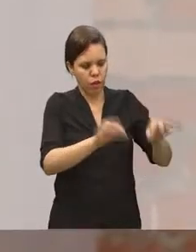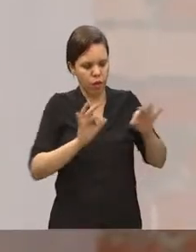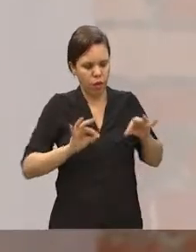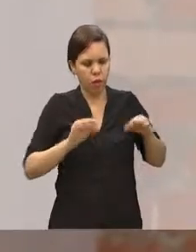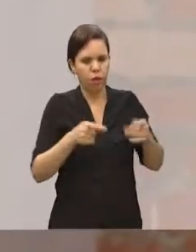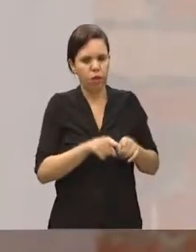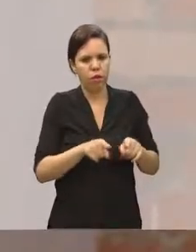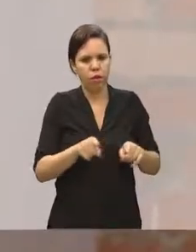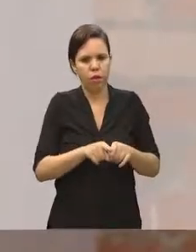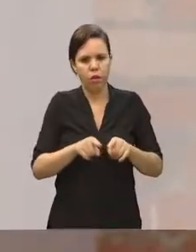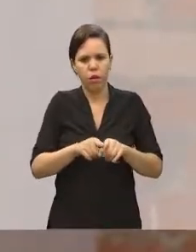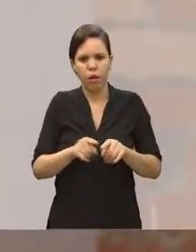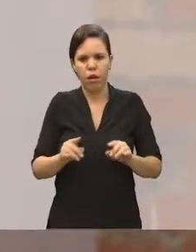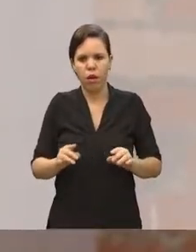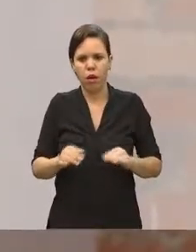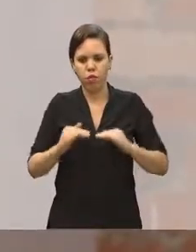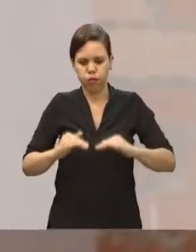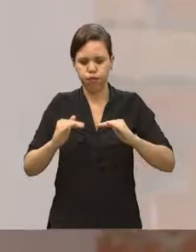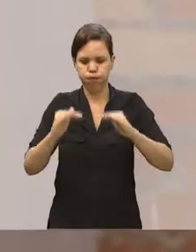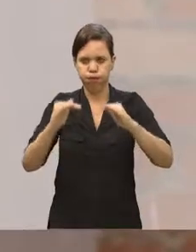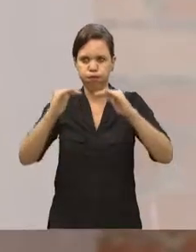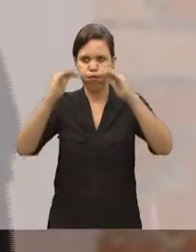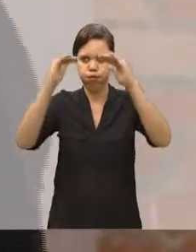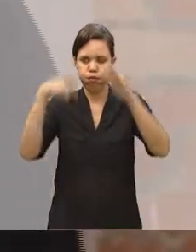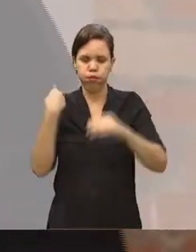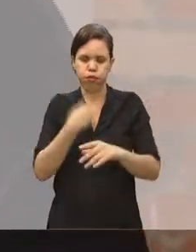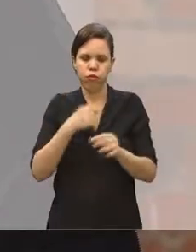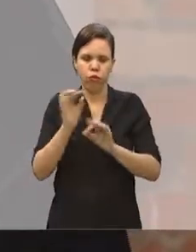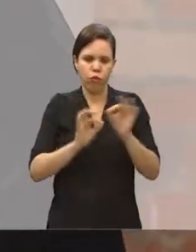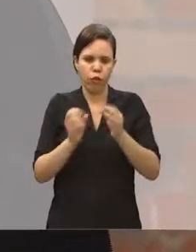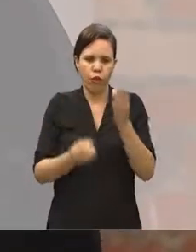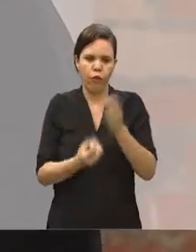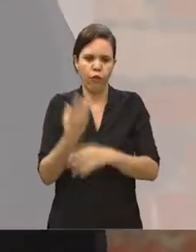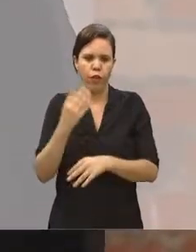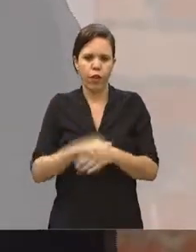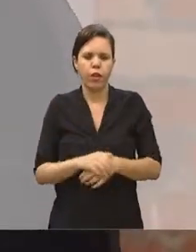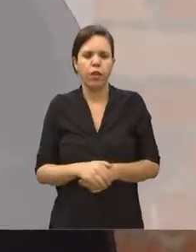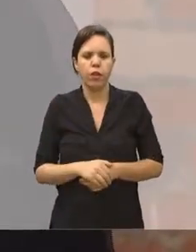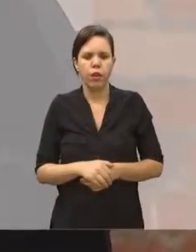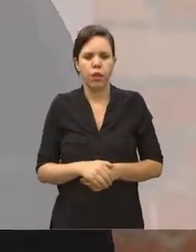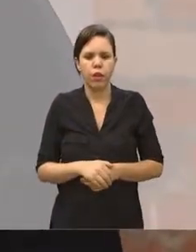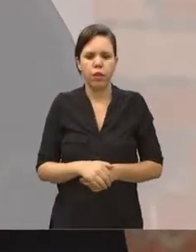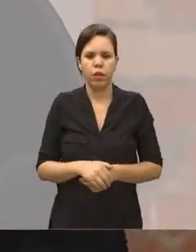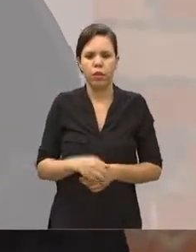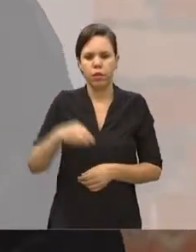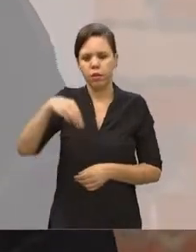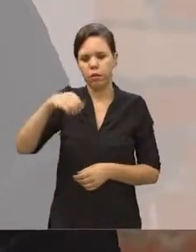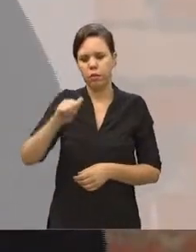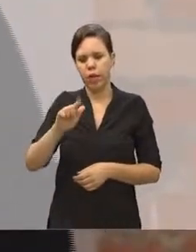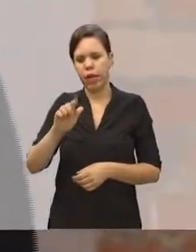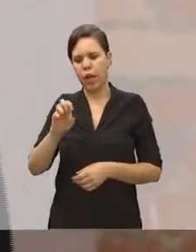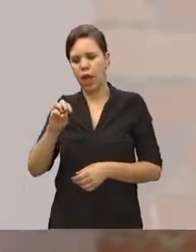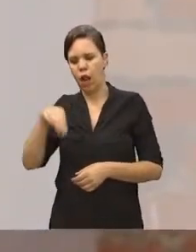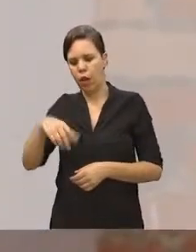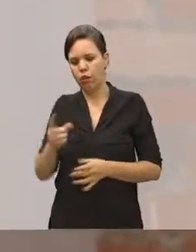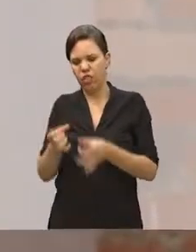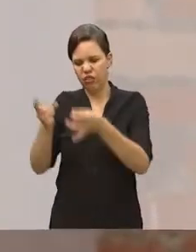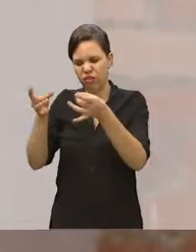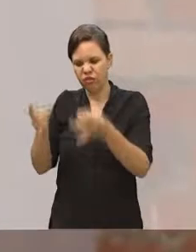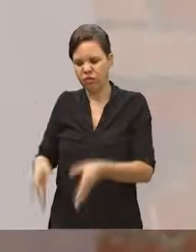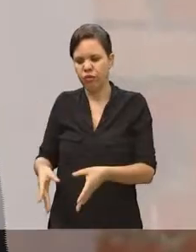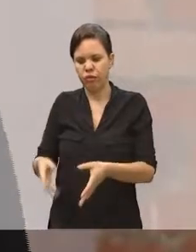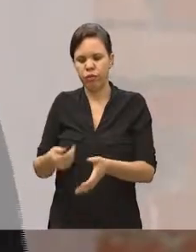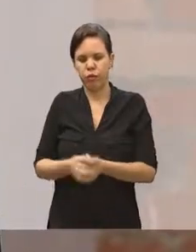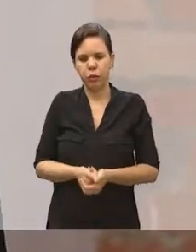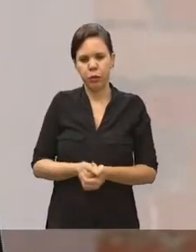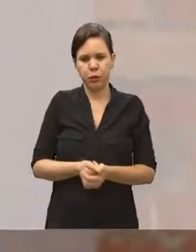A estante que nós fizemos, nós fabricamos a partir de metalon que estava jogado